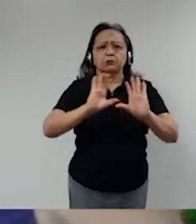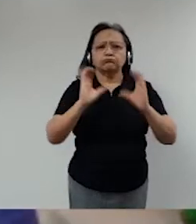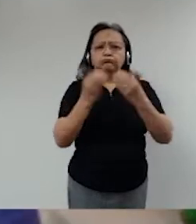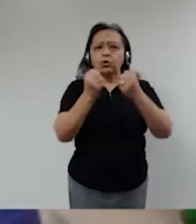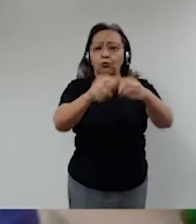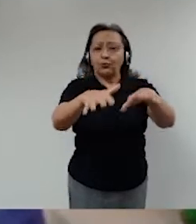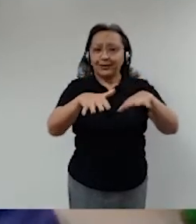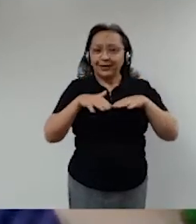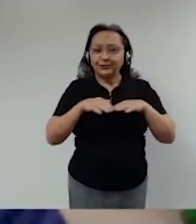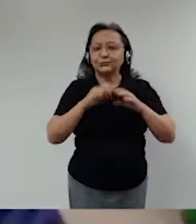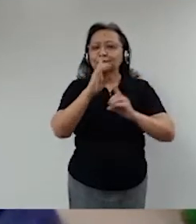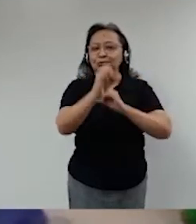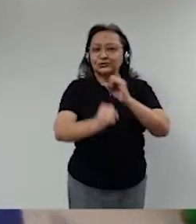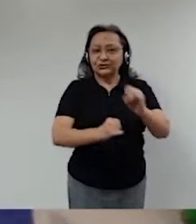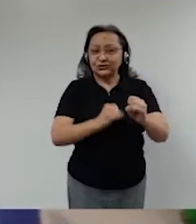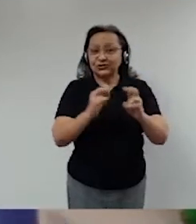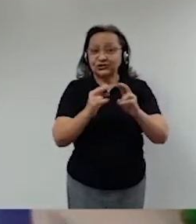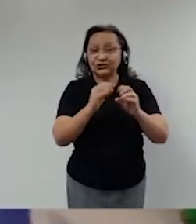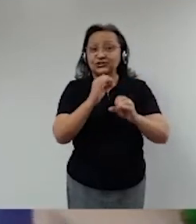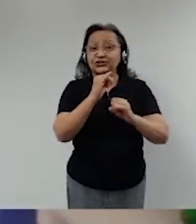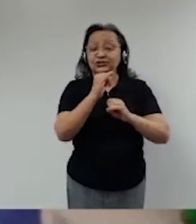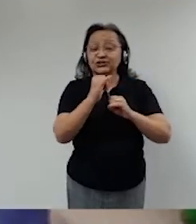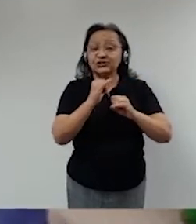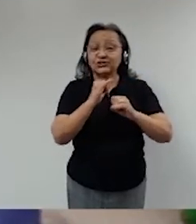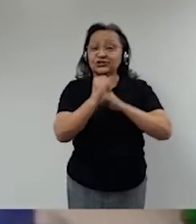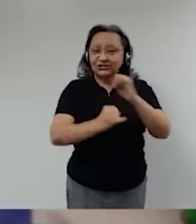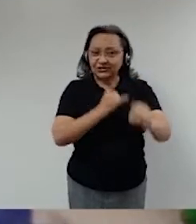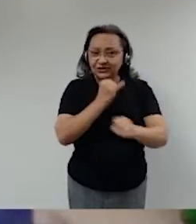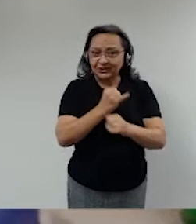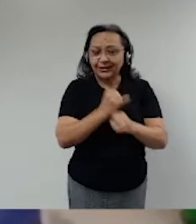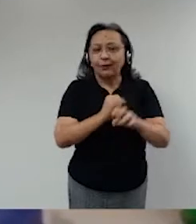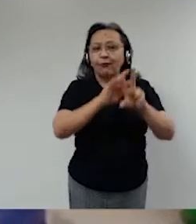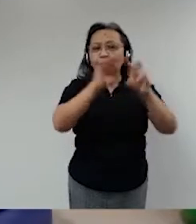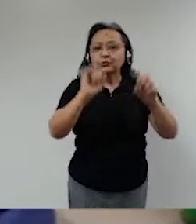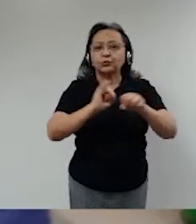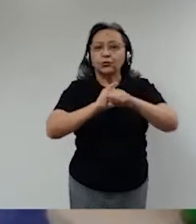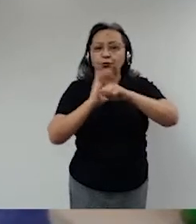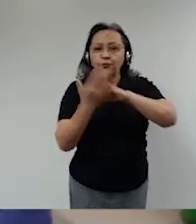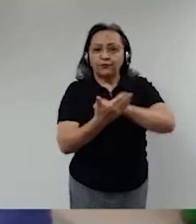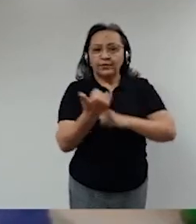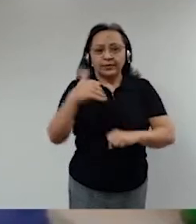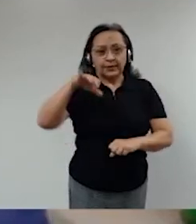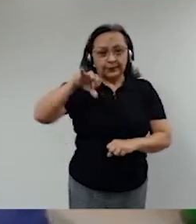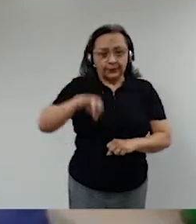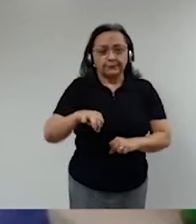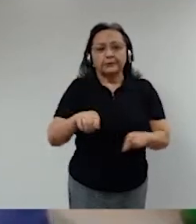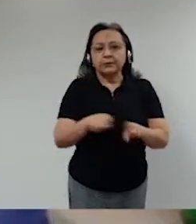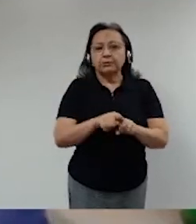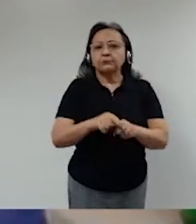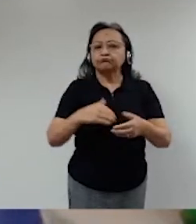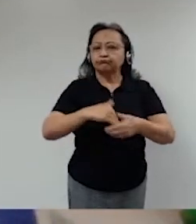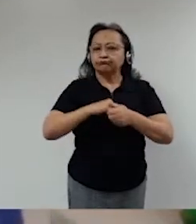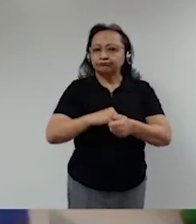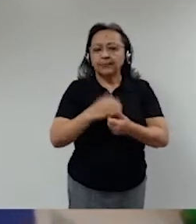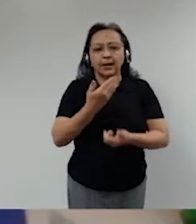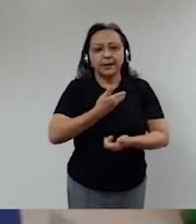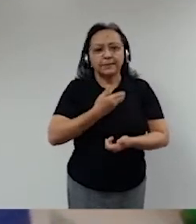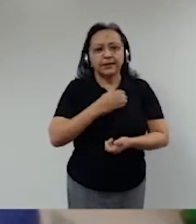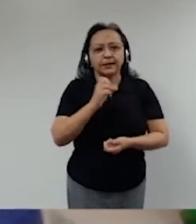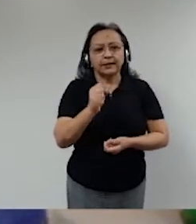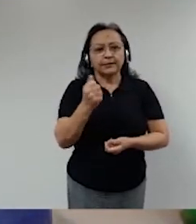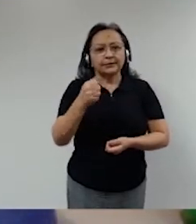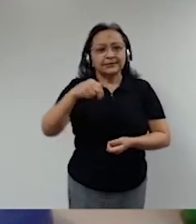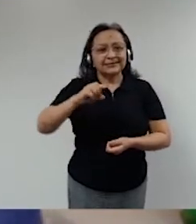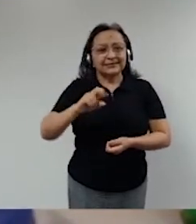Covid-19. Também gostaria de saudar a todos os participantes desse painel, a amiga Sandra Dino, que é presidente da